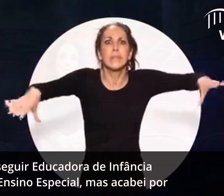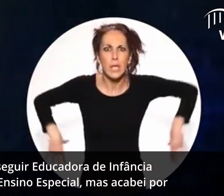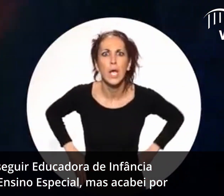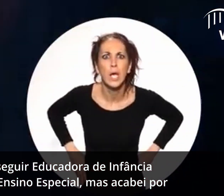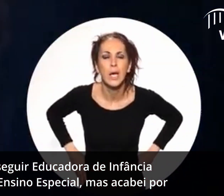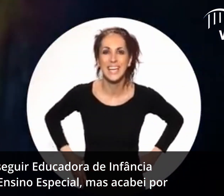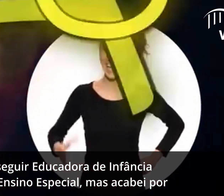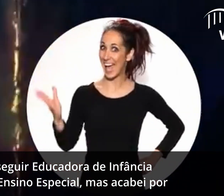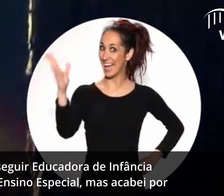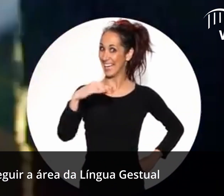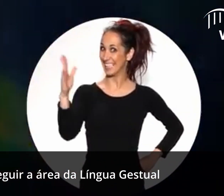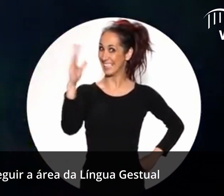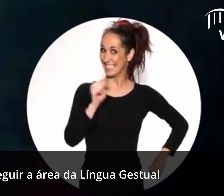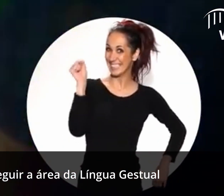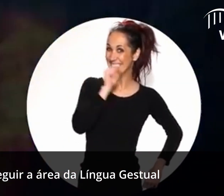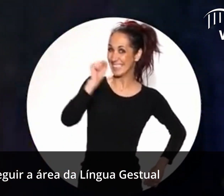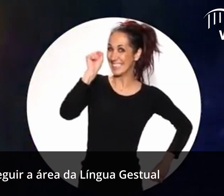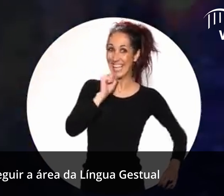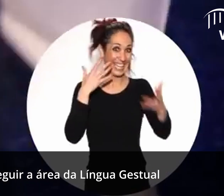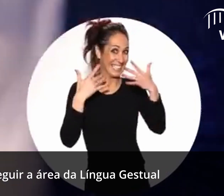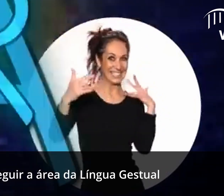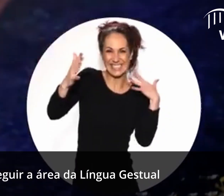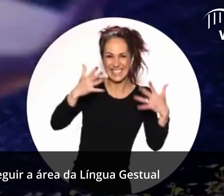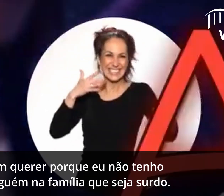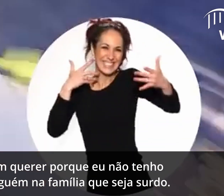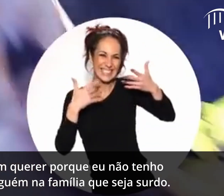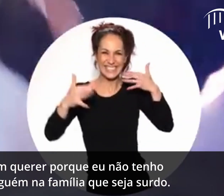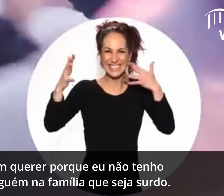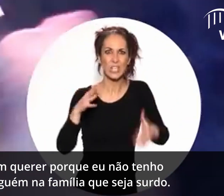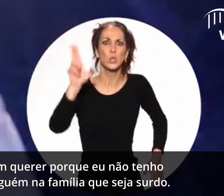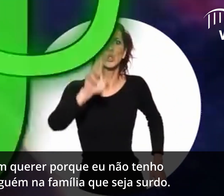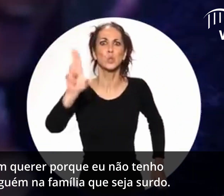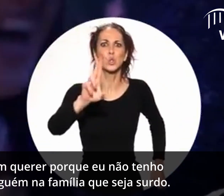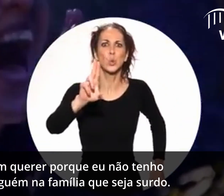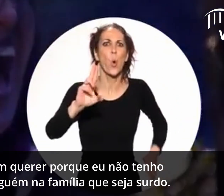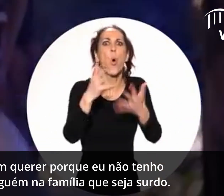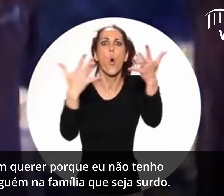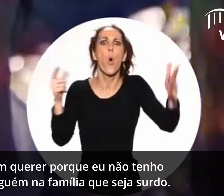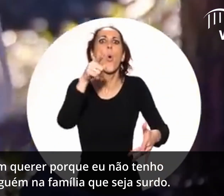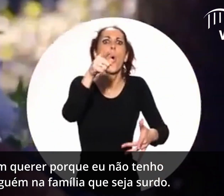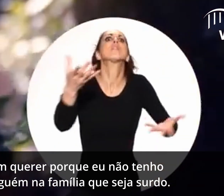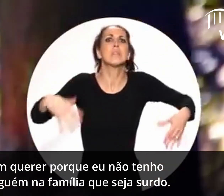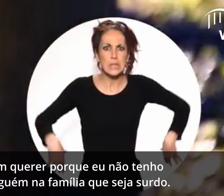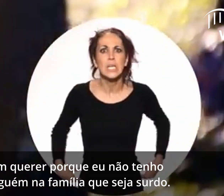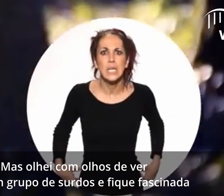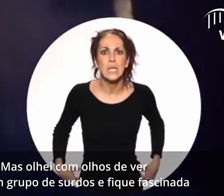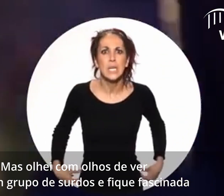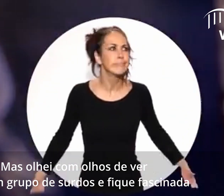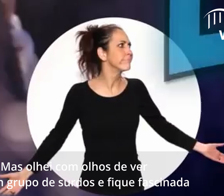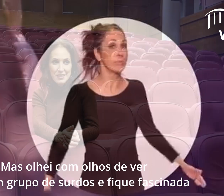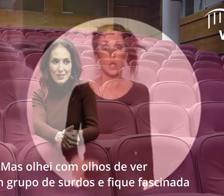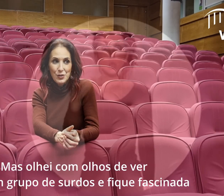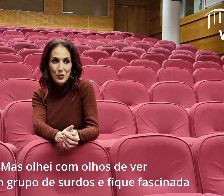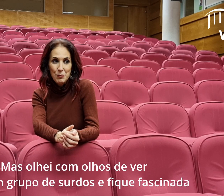acabei por seguir a área da língua gestual, sem querer, porque eu não tenho ninguém na minha família que seja surdo,